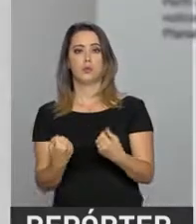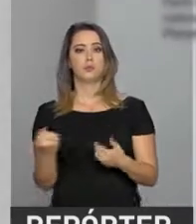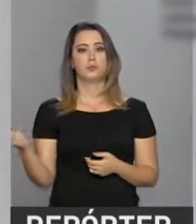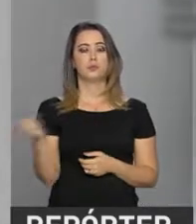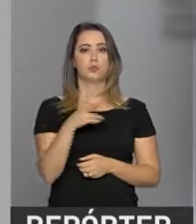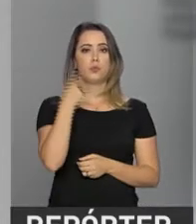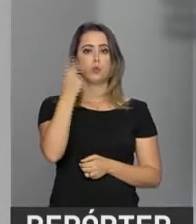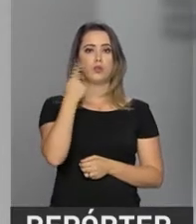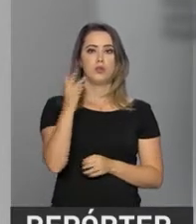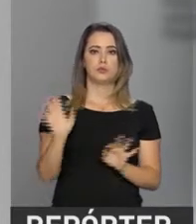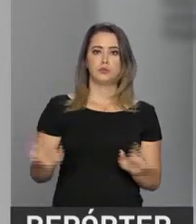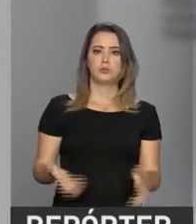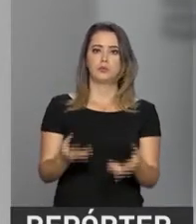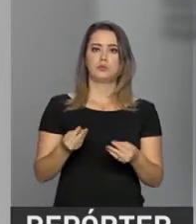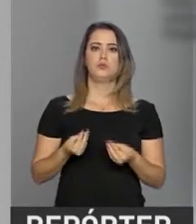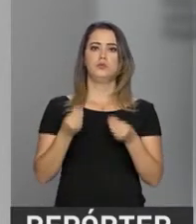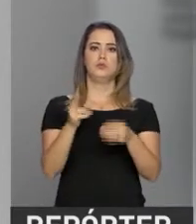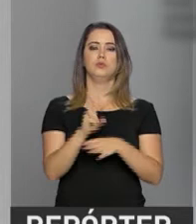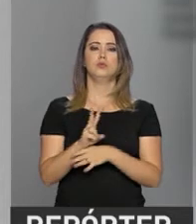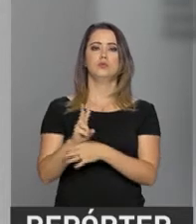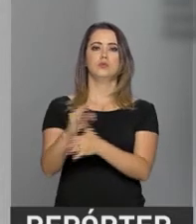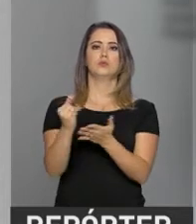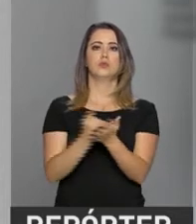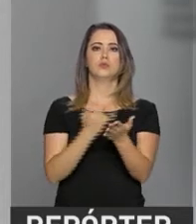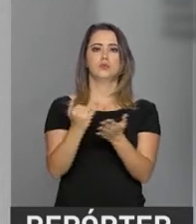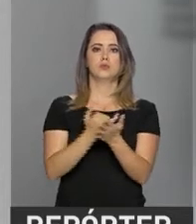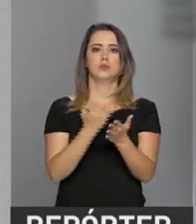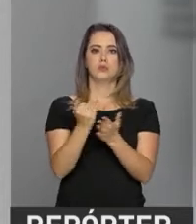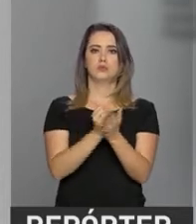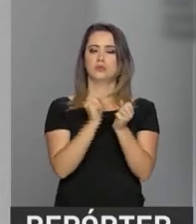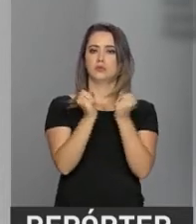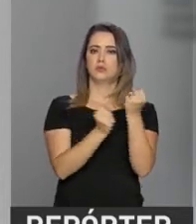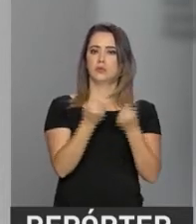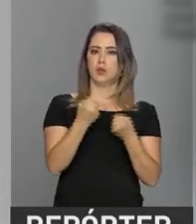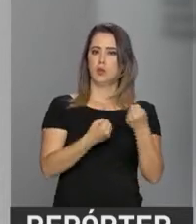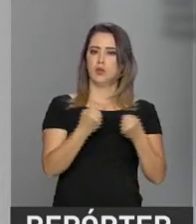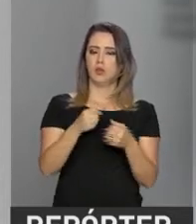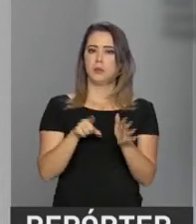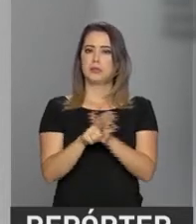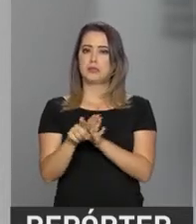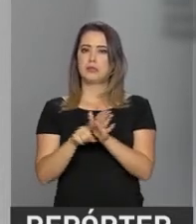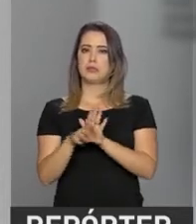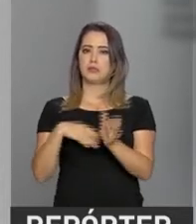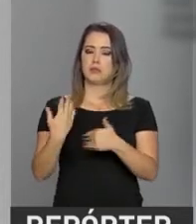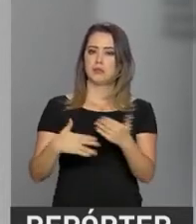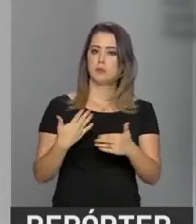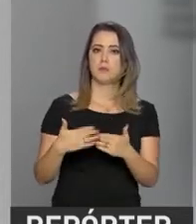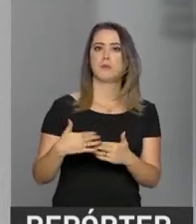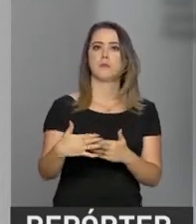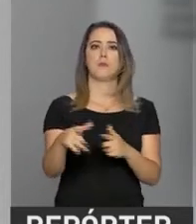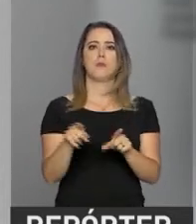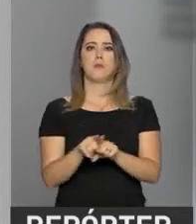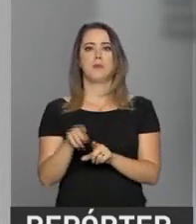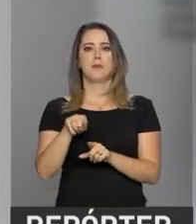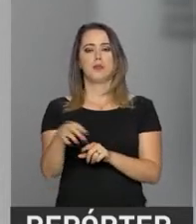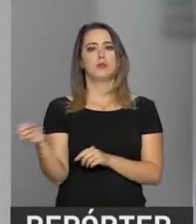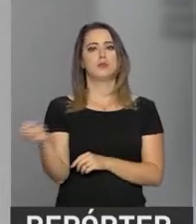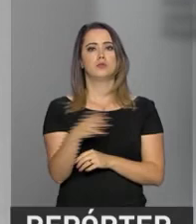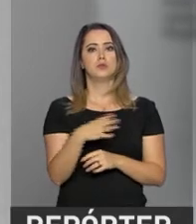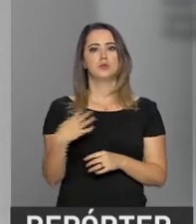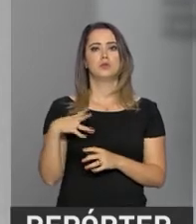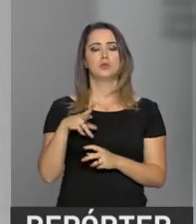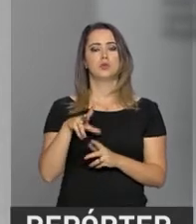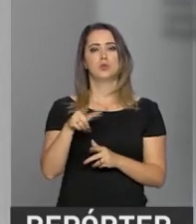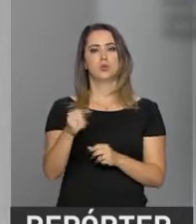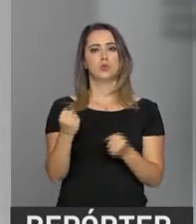A nova política vai conceder crédito tributário para as montadoras que investirem em pesquisa e desenvolvimento, o que vai modernizar